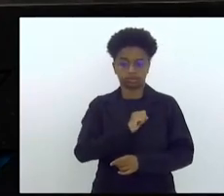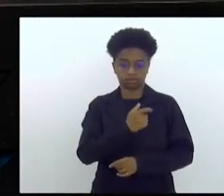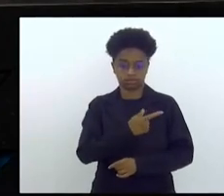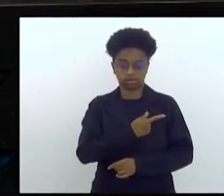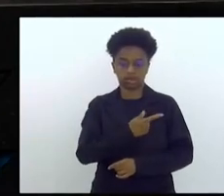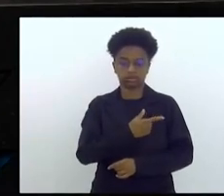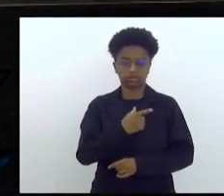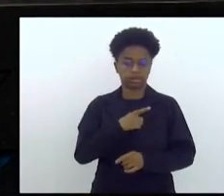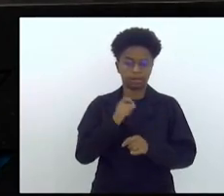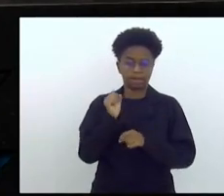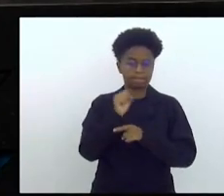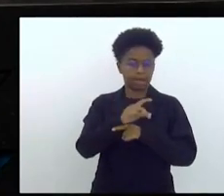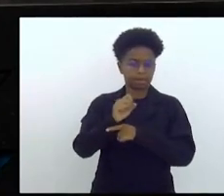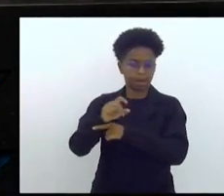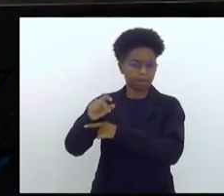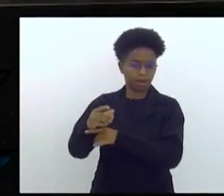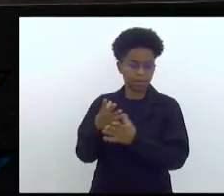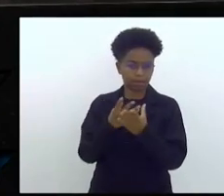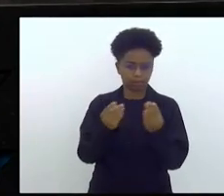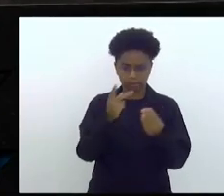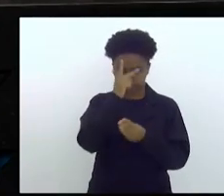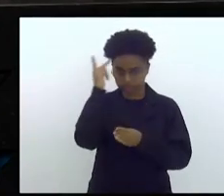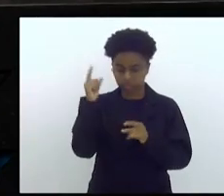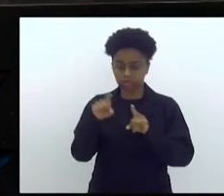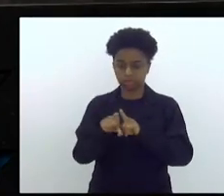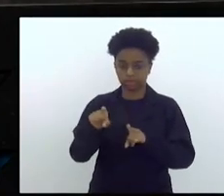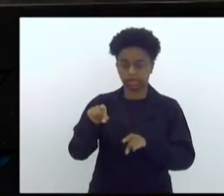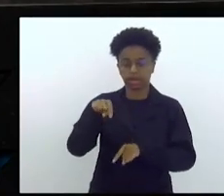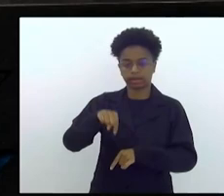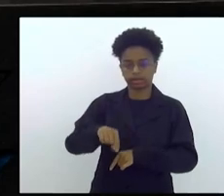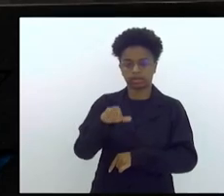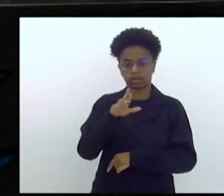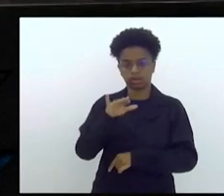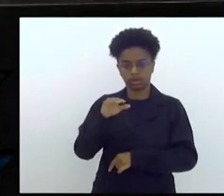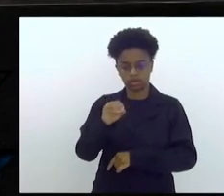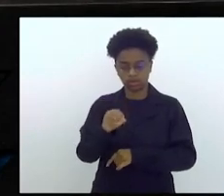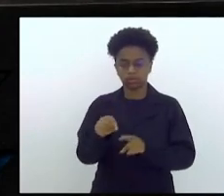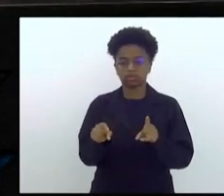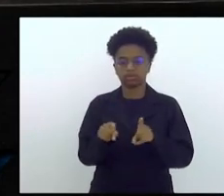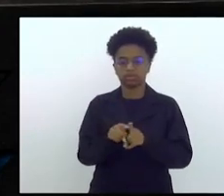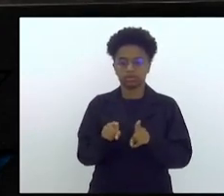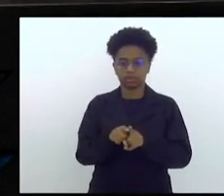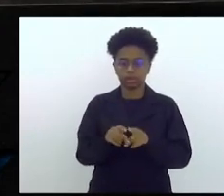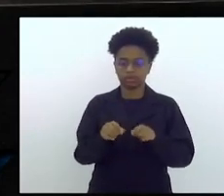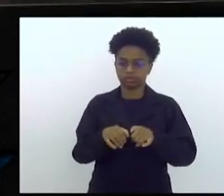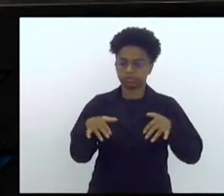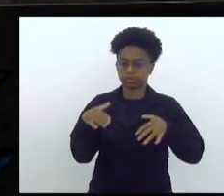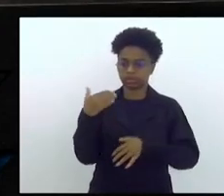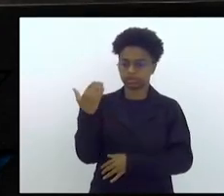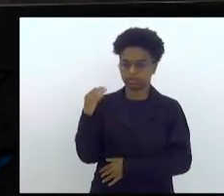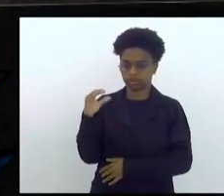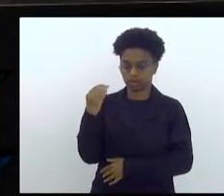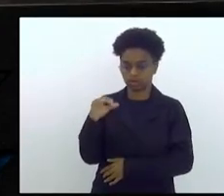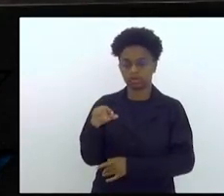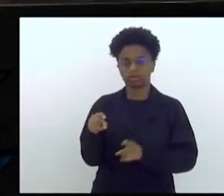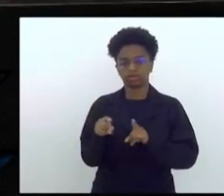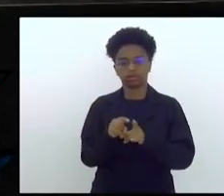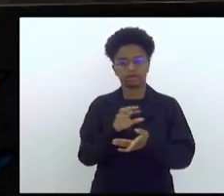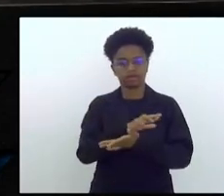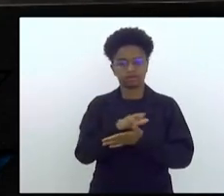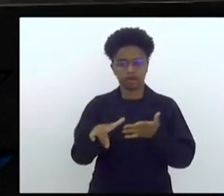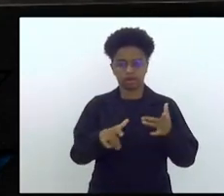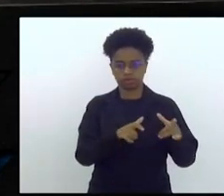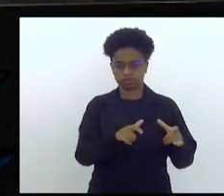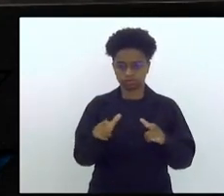das maiores plenárias tivemos a plenária da capital tivemos a plenária de Niterói tivemos a plenária diversas